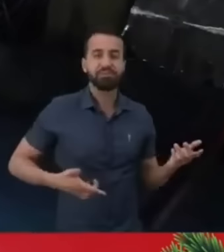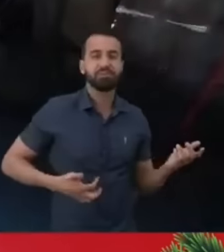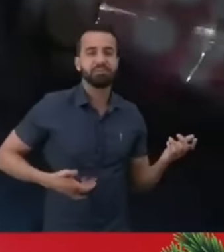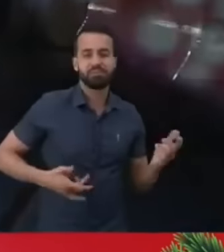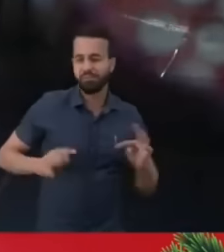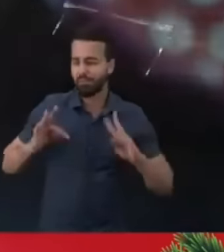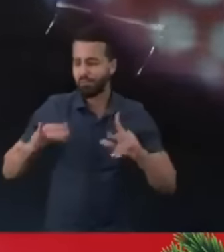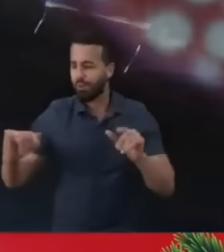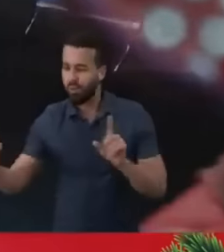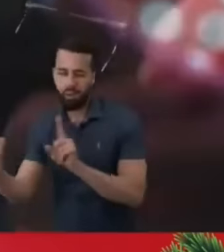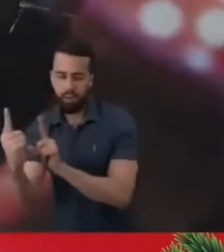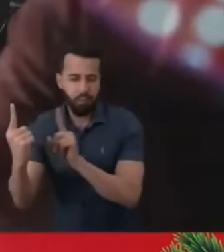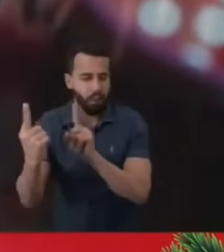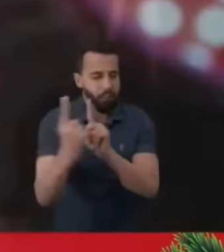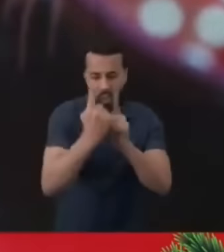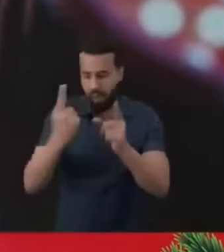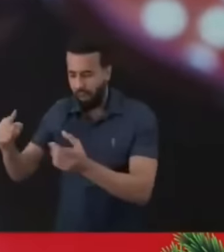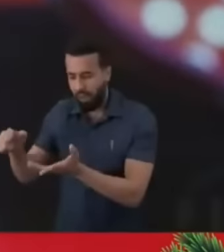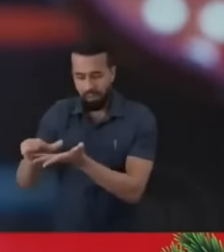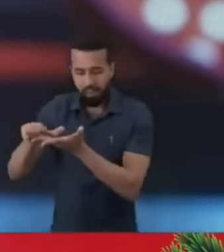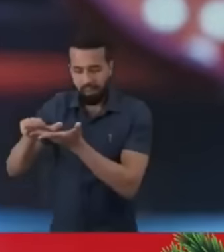Todos os amantes já adormeceram,